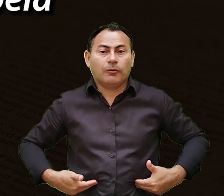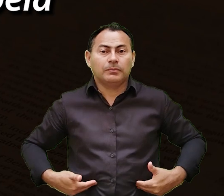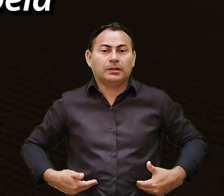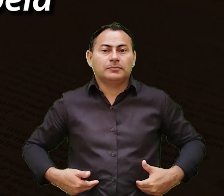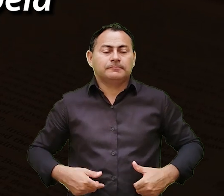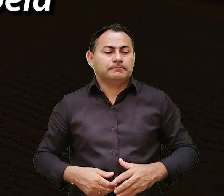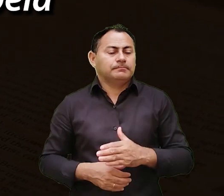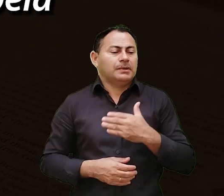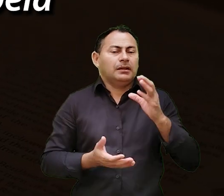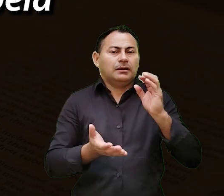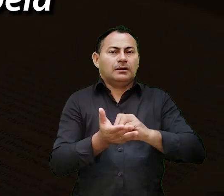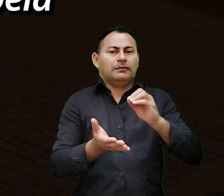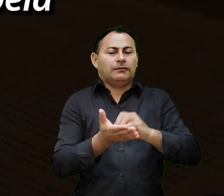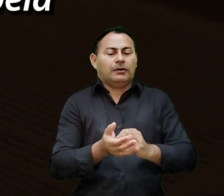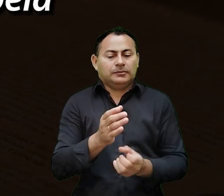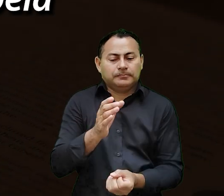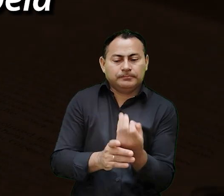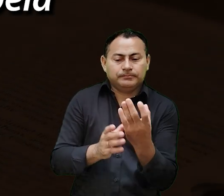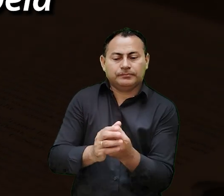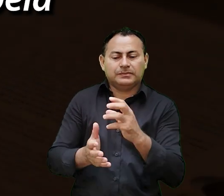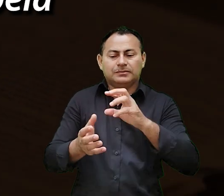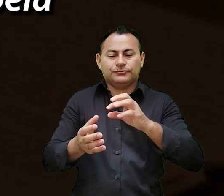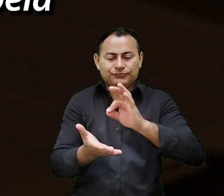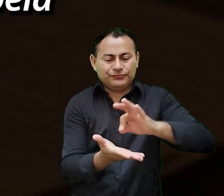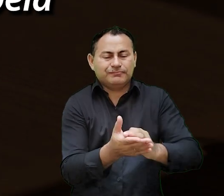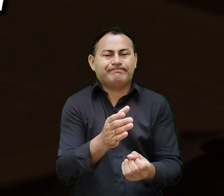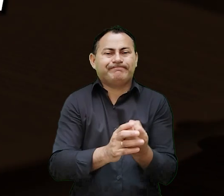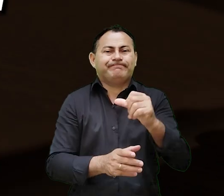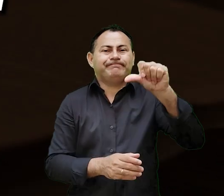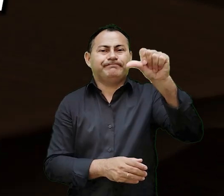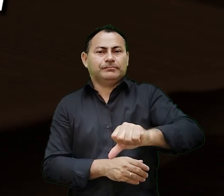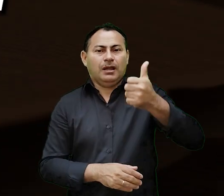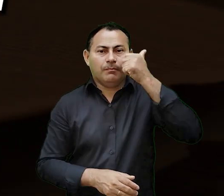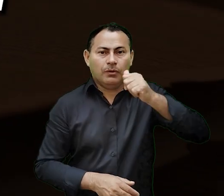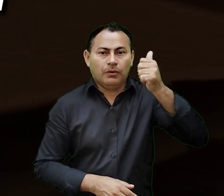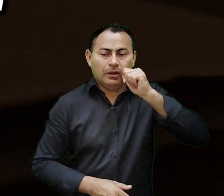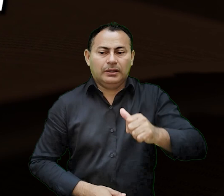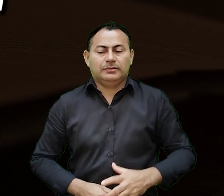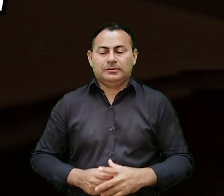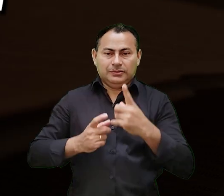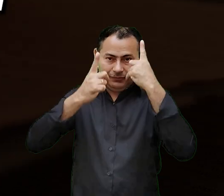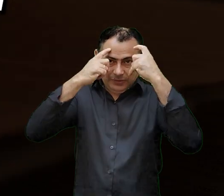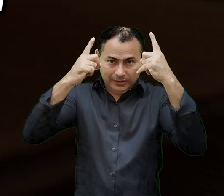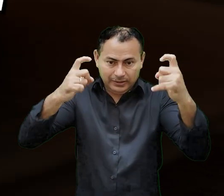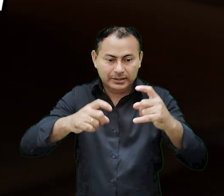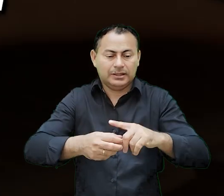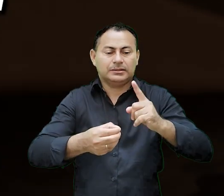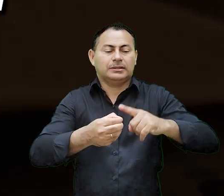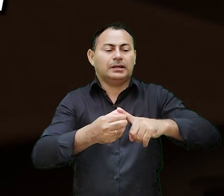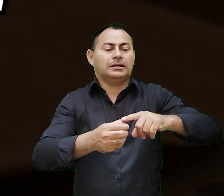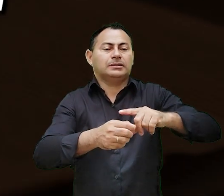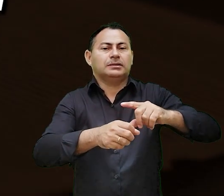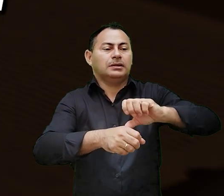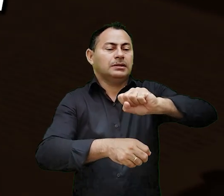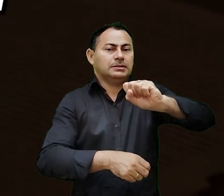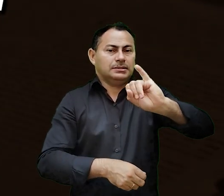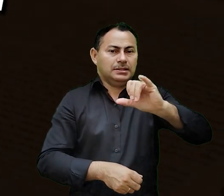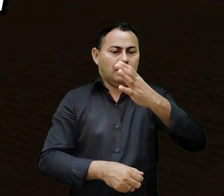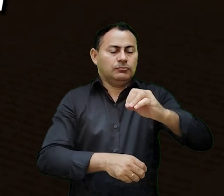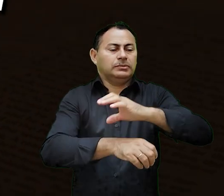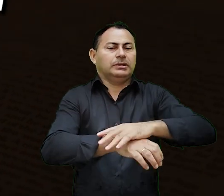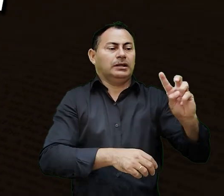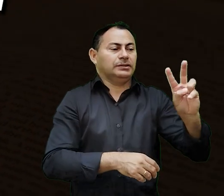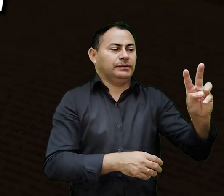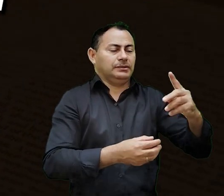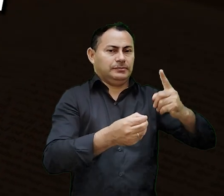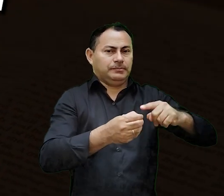fome, definham pela falta de produção das lavouras. As mulheres têm sido violentadas em Sião e as virgens nas